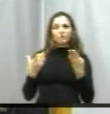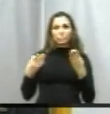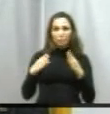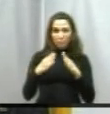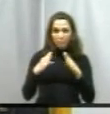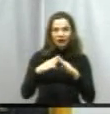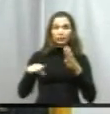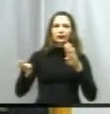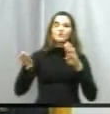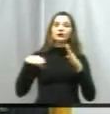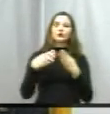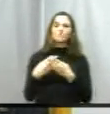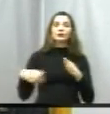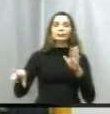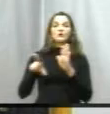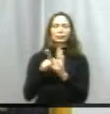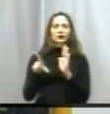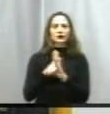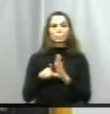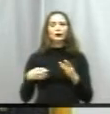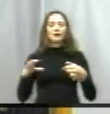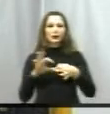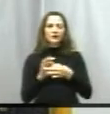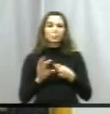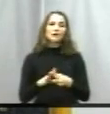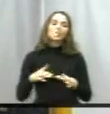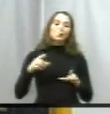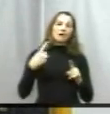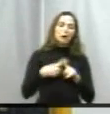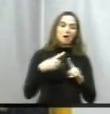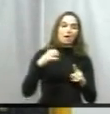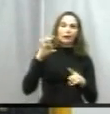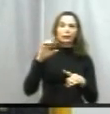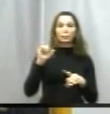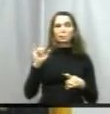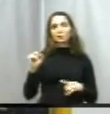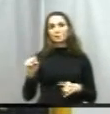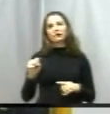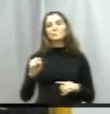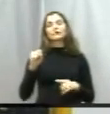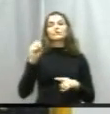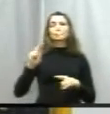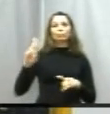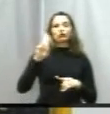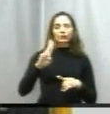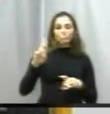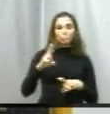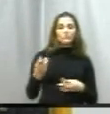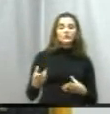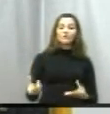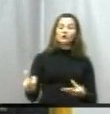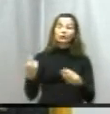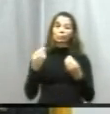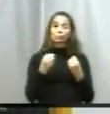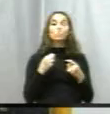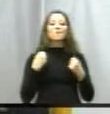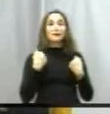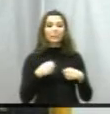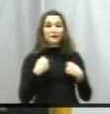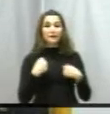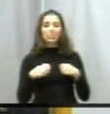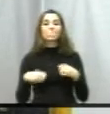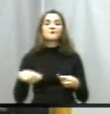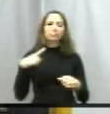disponibilizar essas parcerias para que o CRAS possa utilizar para sua demanda e necessidade